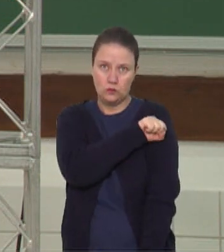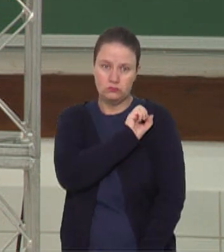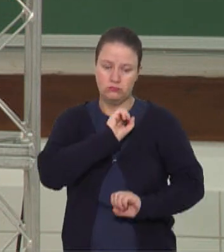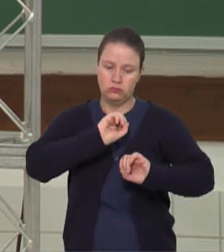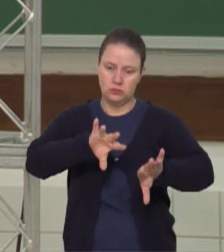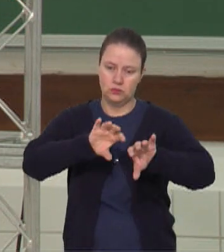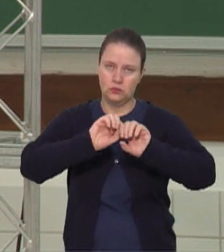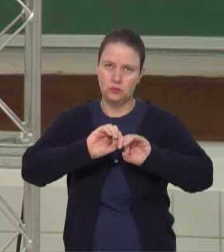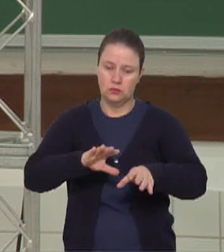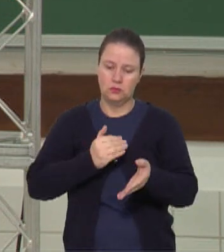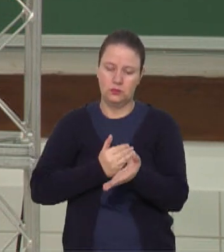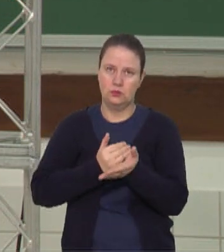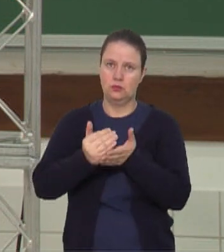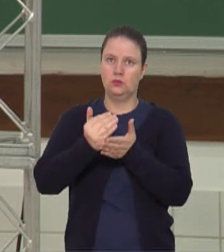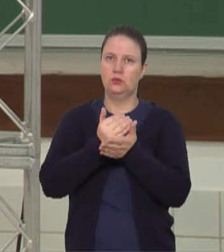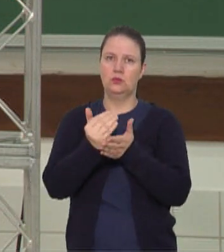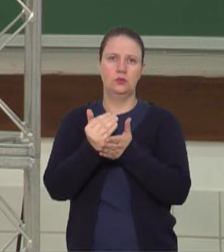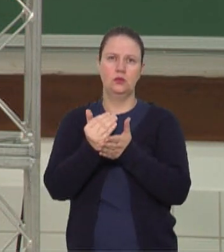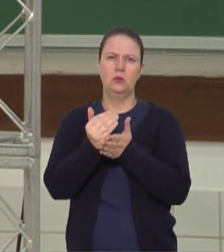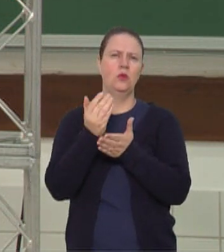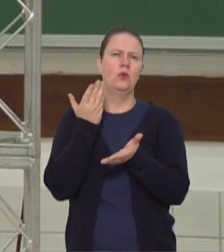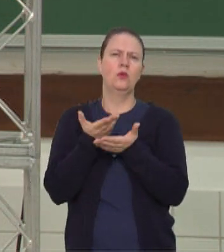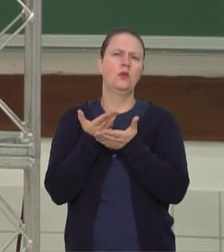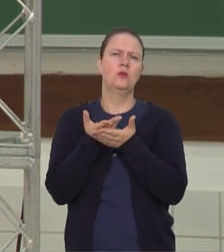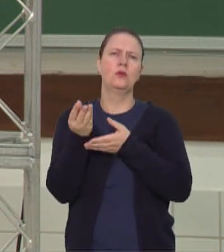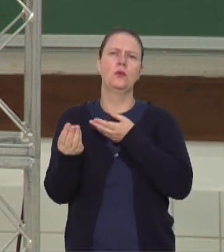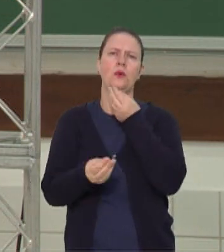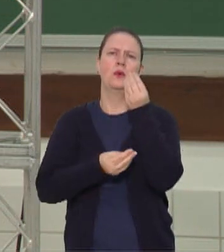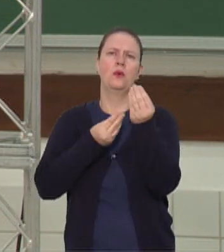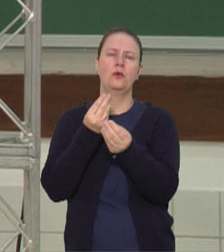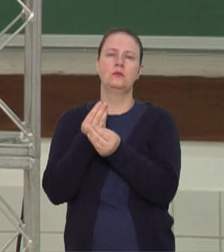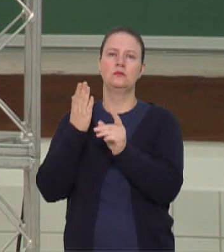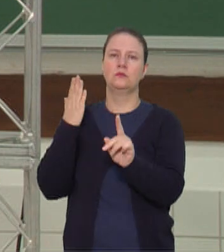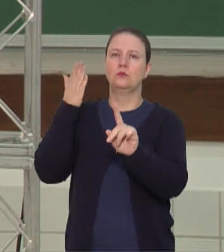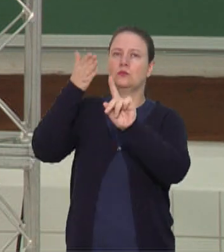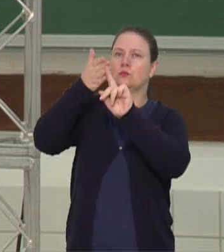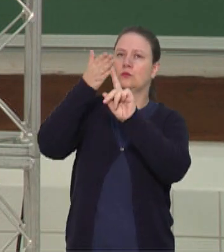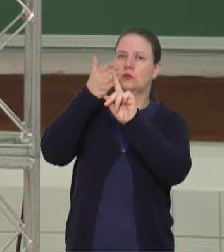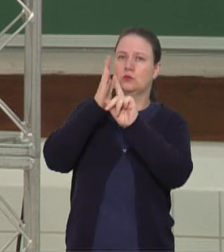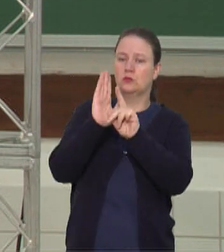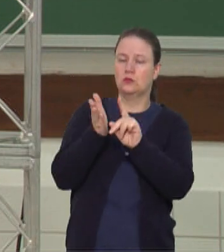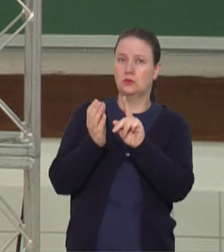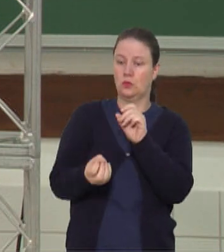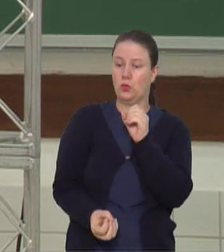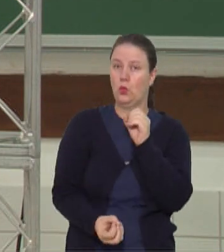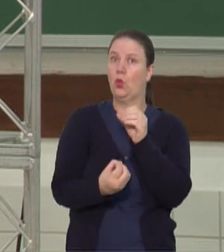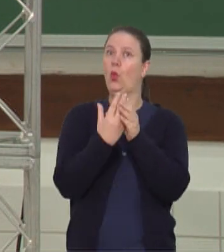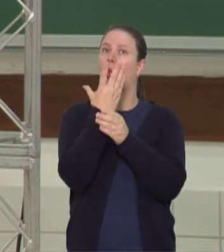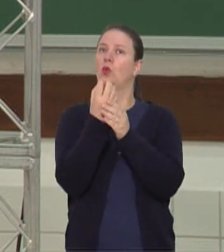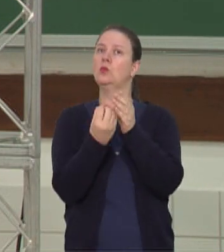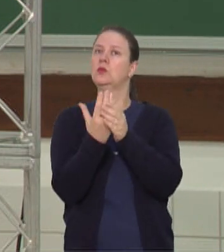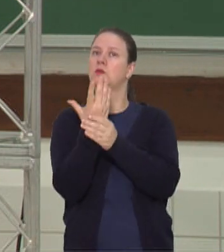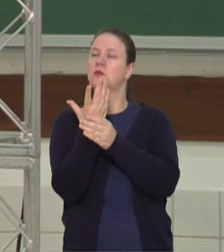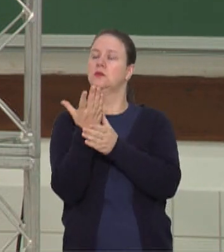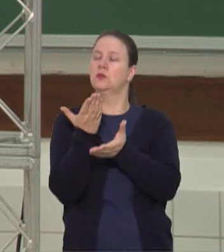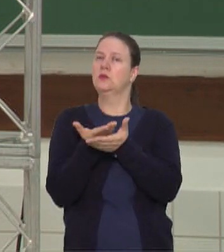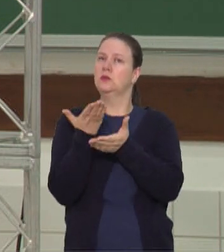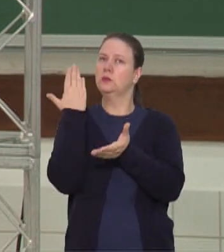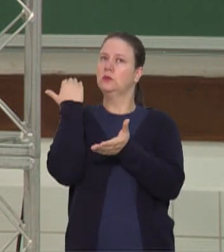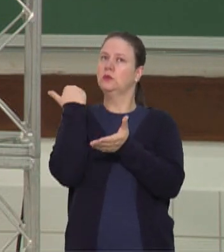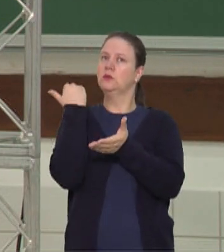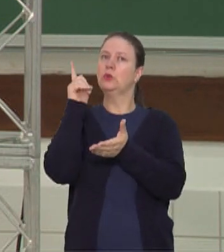gente tem que iniciar a aula com o nosso objetivo de aula. A gente terminou de ver nas aulas anteriores a formação dos Estados Unidos, hoje a gente vai